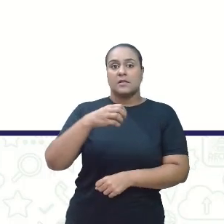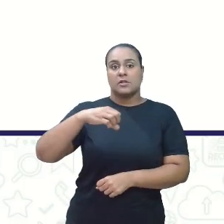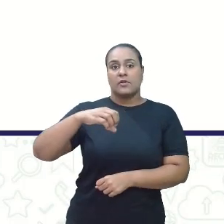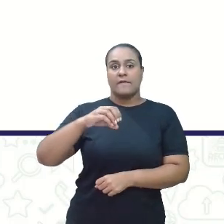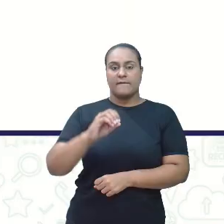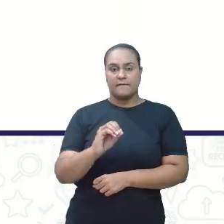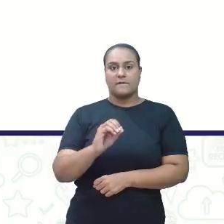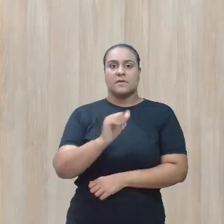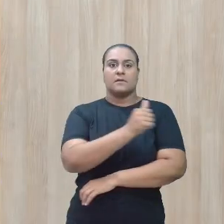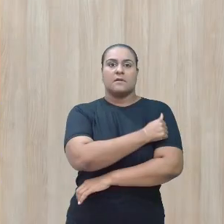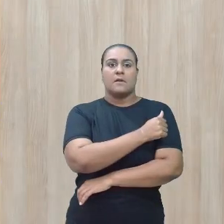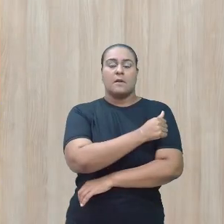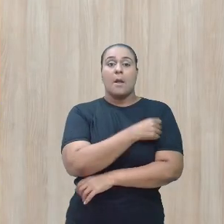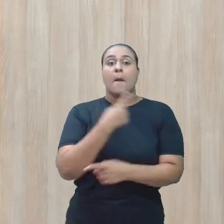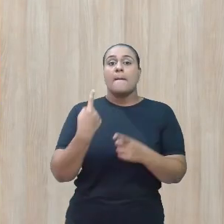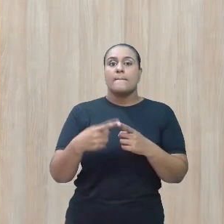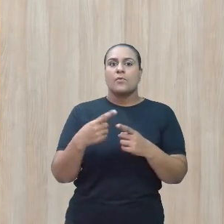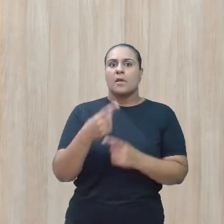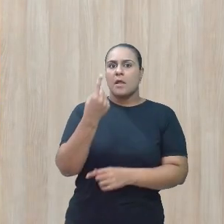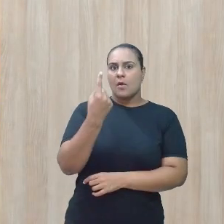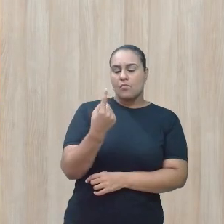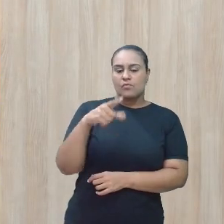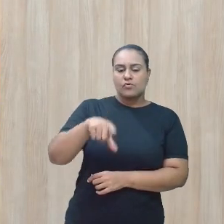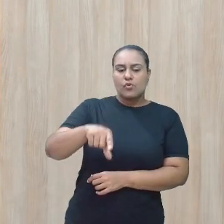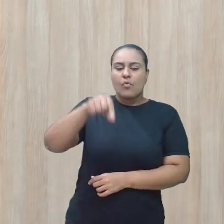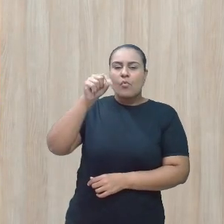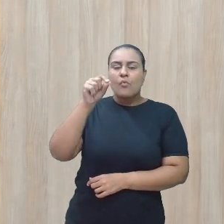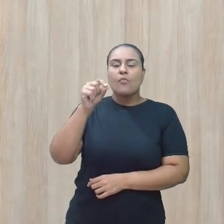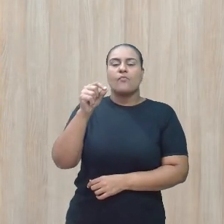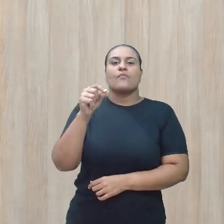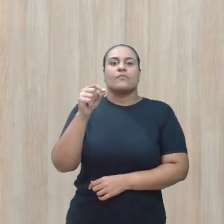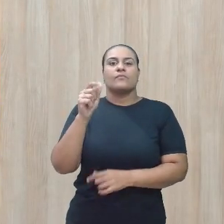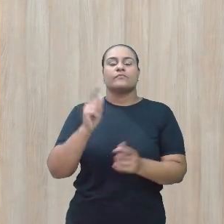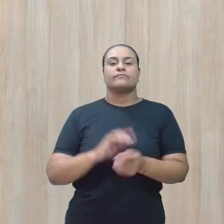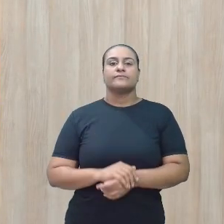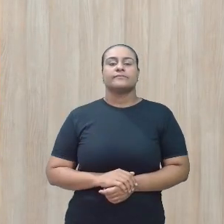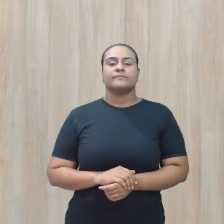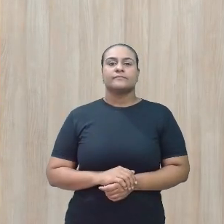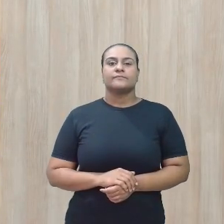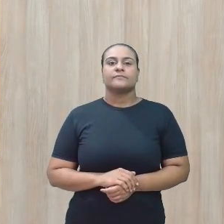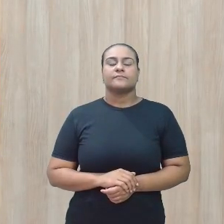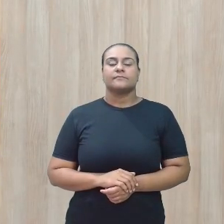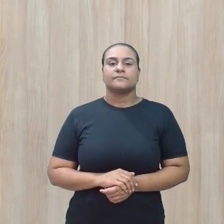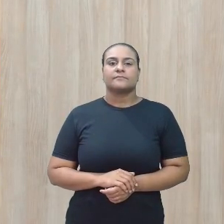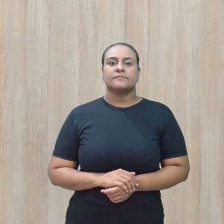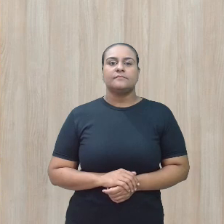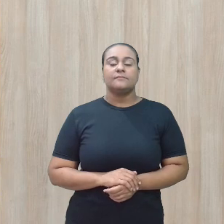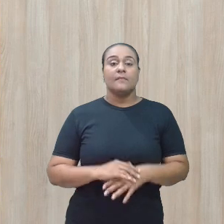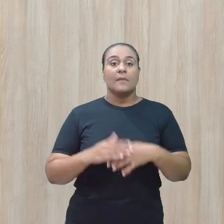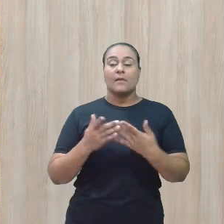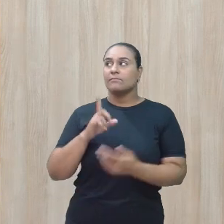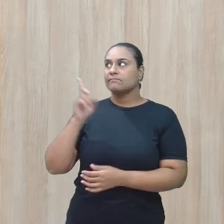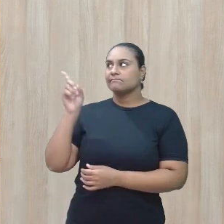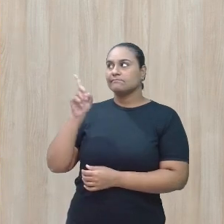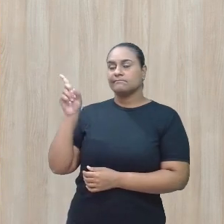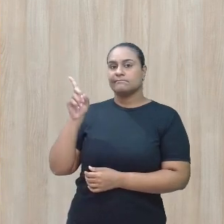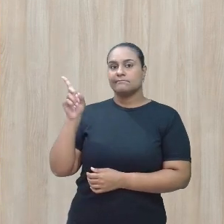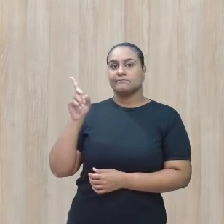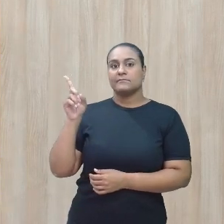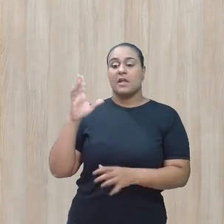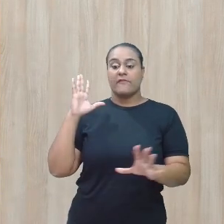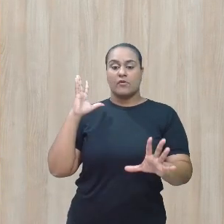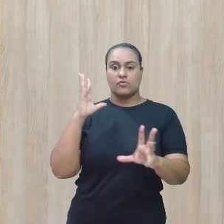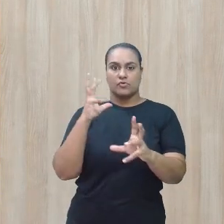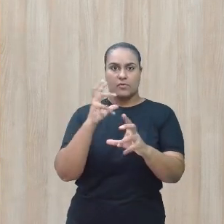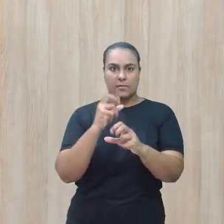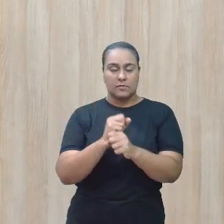podia escolher um gênero também, né, para a gente poder facilitar essa pesquisa. Então, vê, nesse caso aqui, a gente fez o